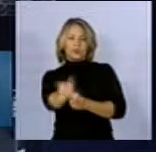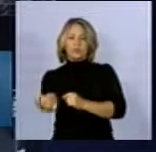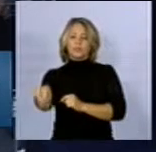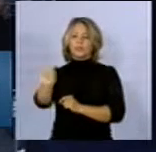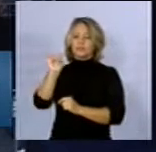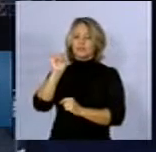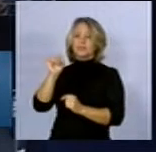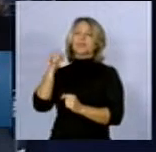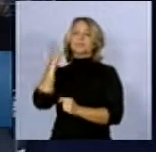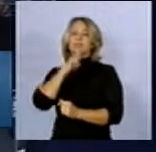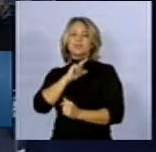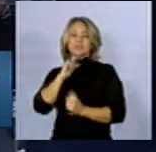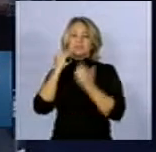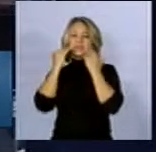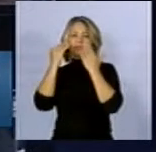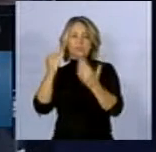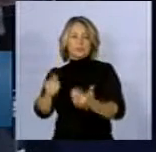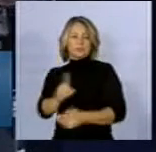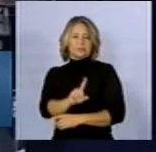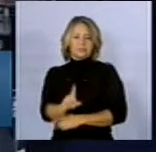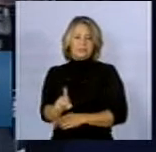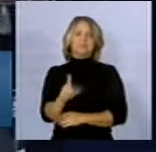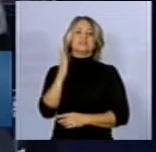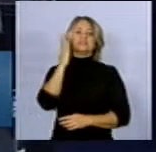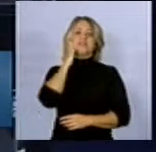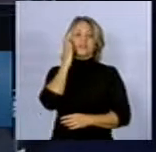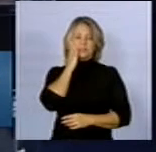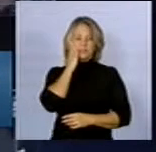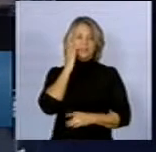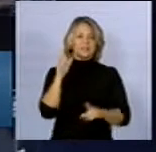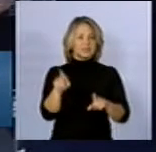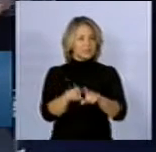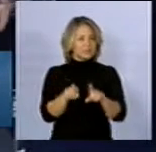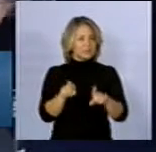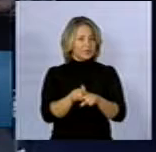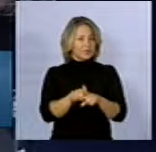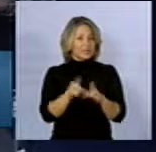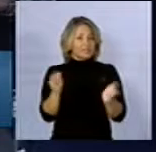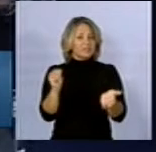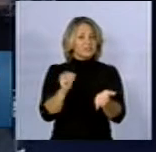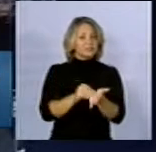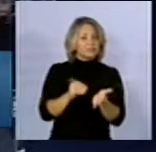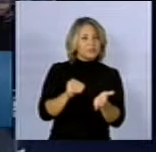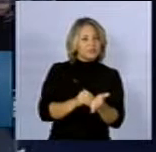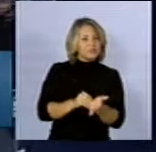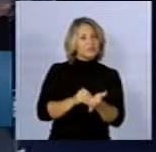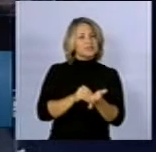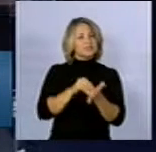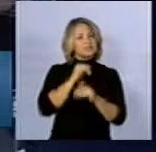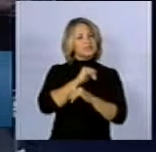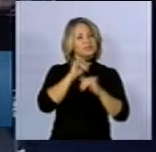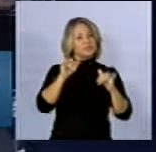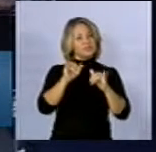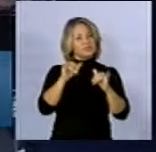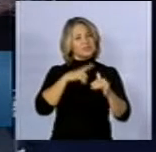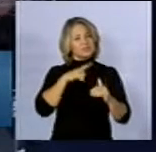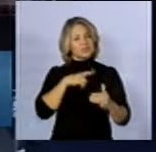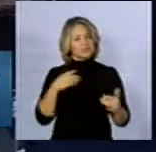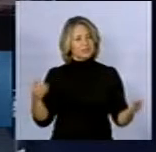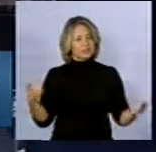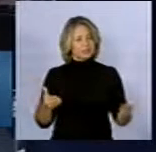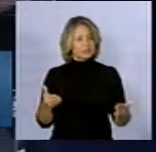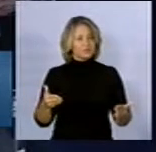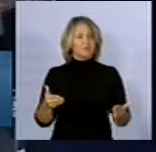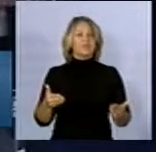de exposição, considerando as incertezas atuais e devem